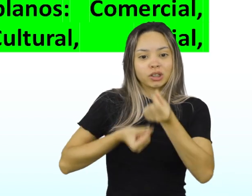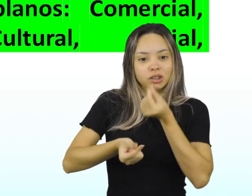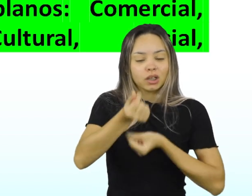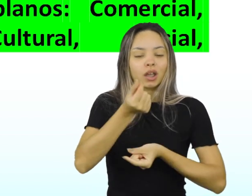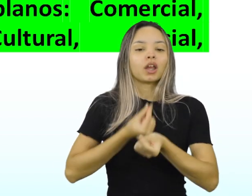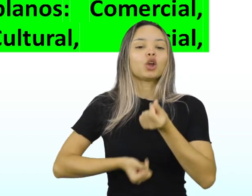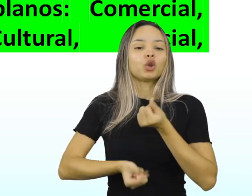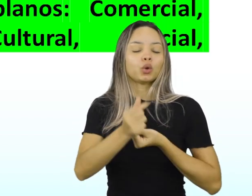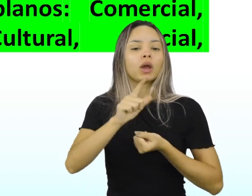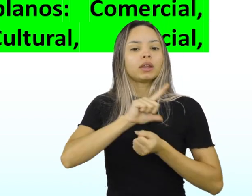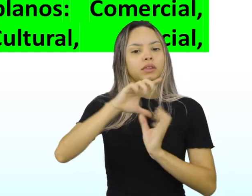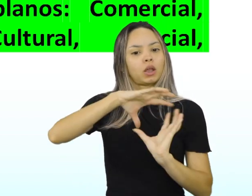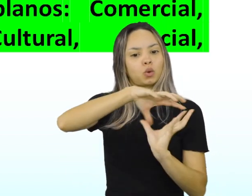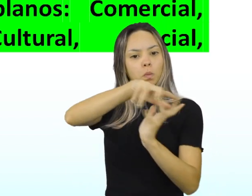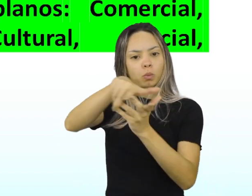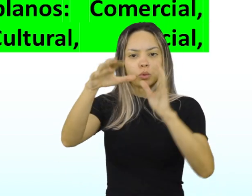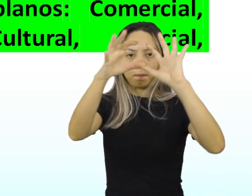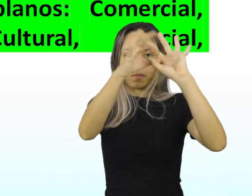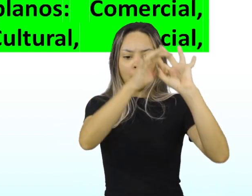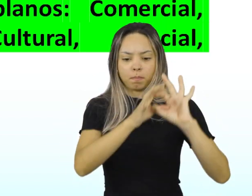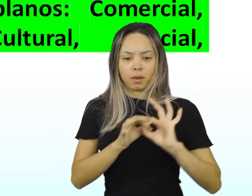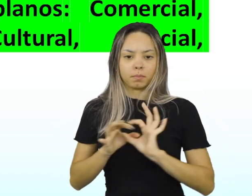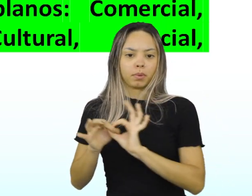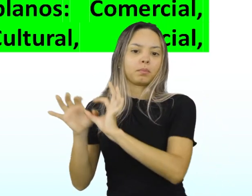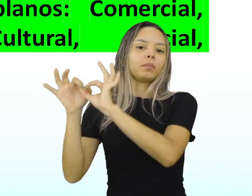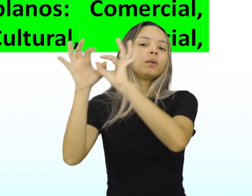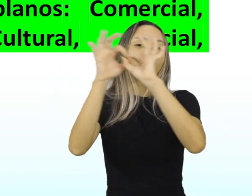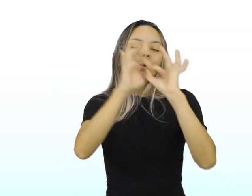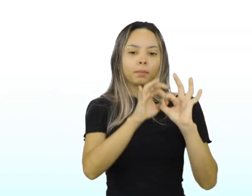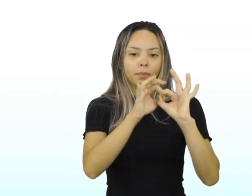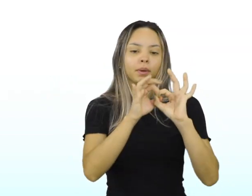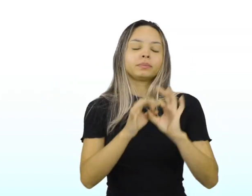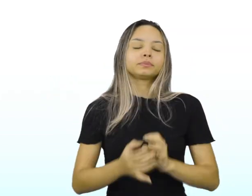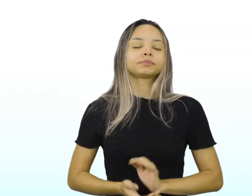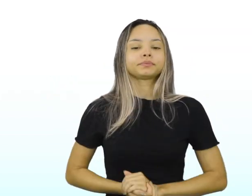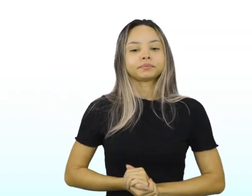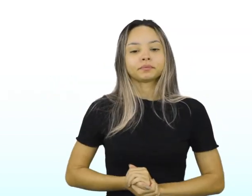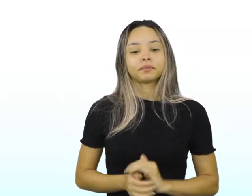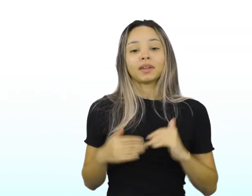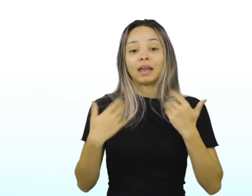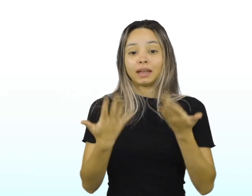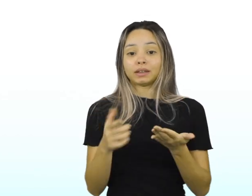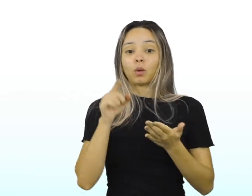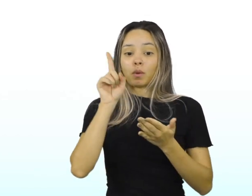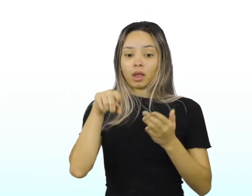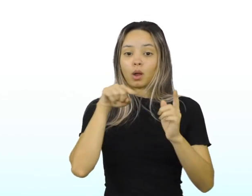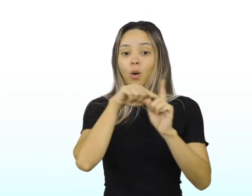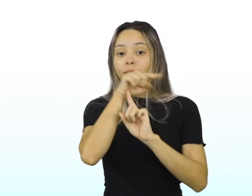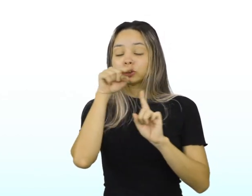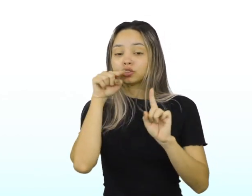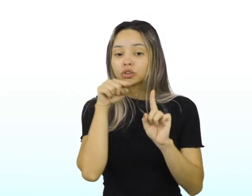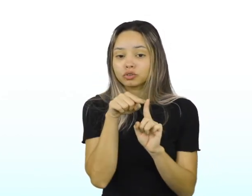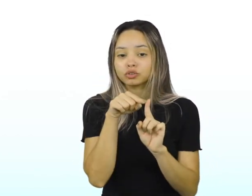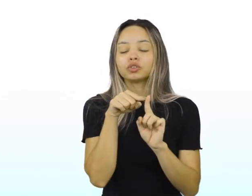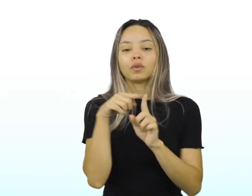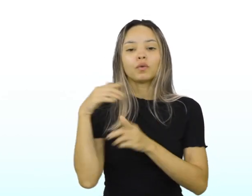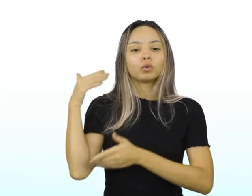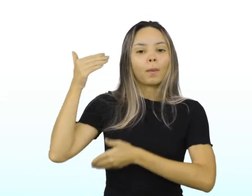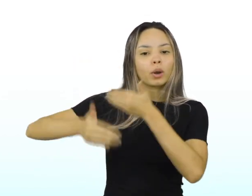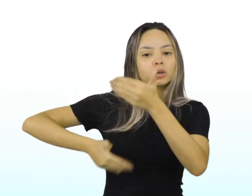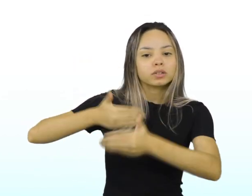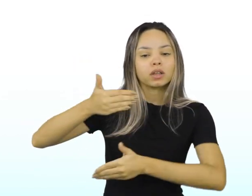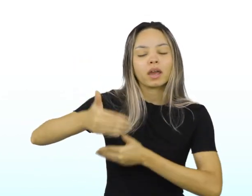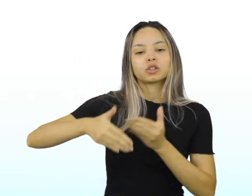nós temos o mundo interligado por operações financeiras, enfim. Então, essa é a ideia do processo